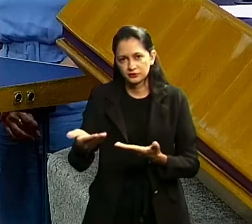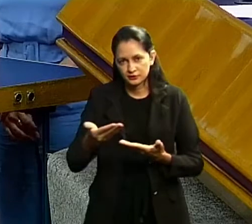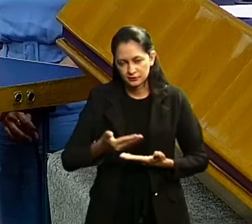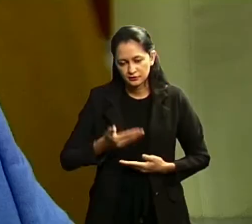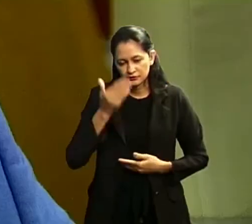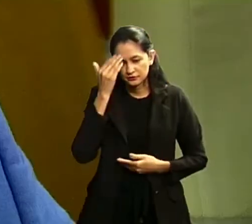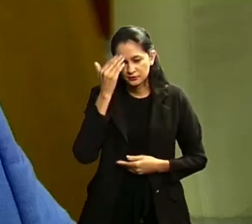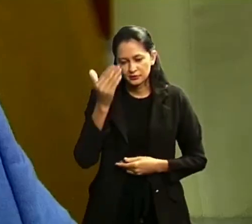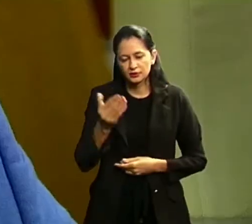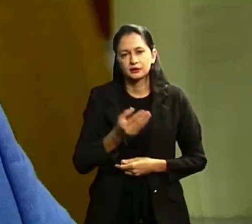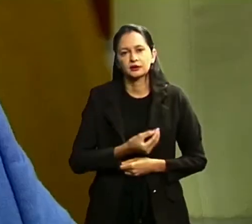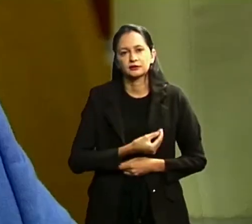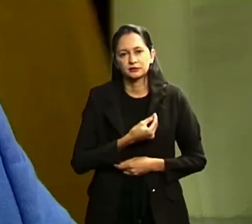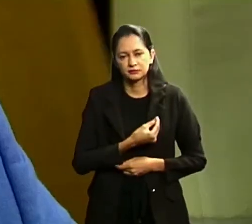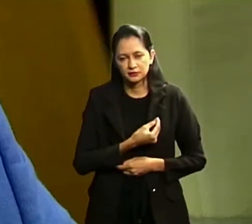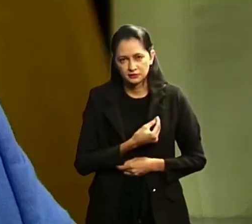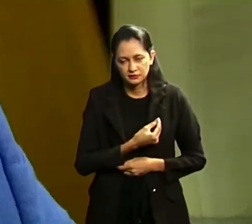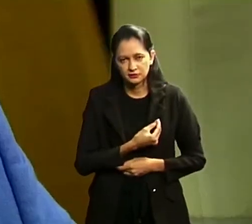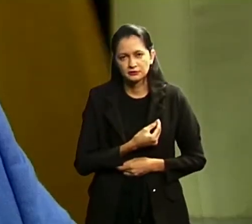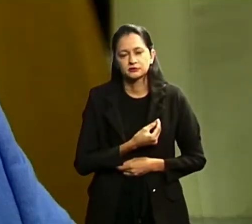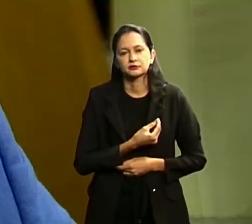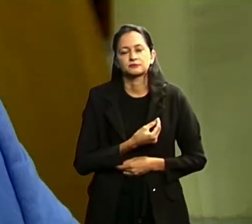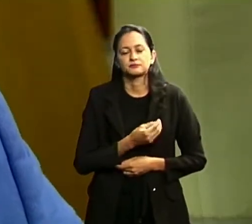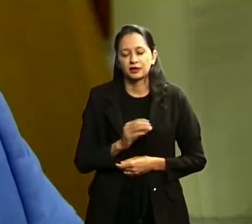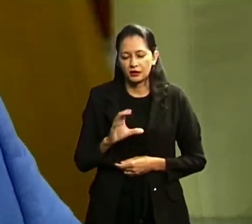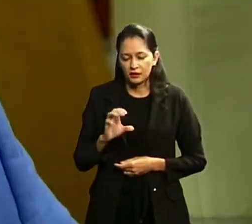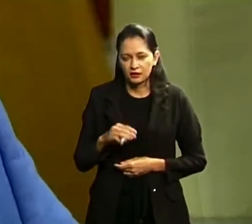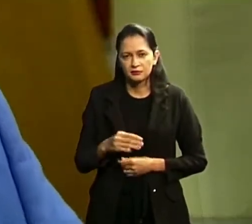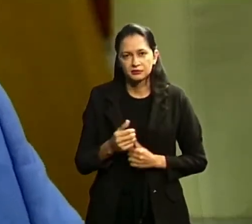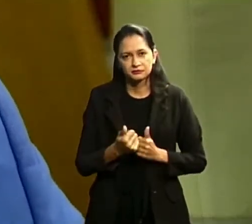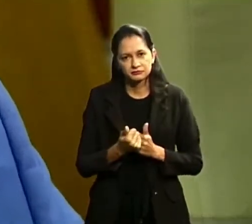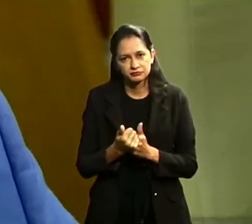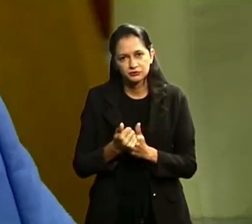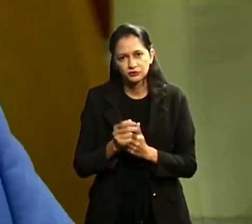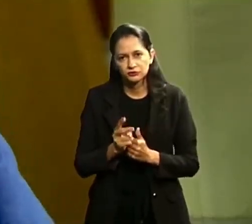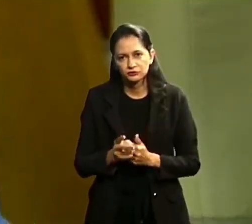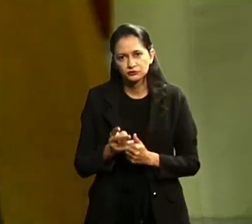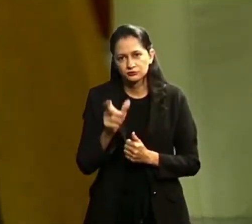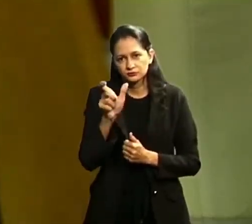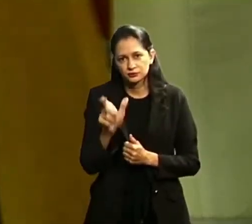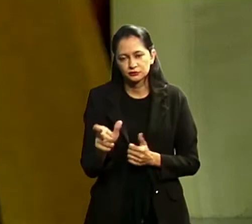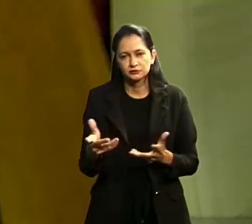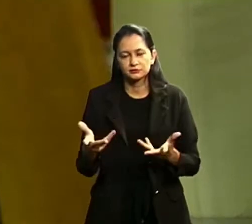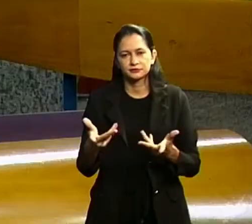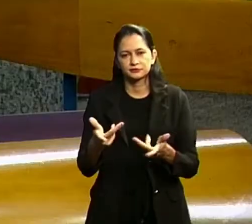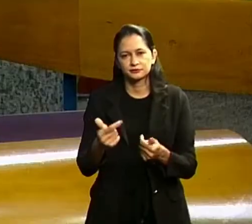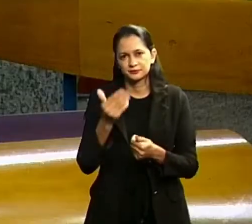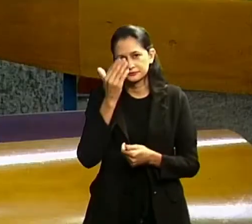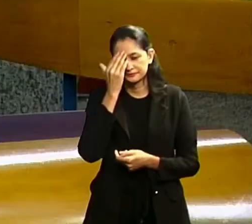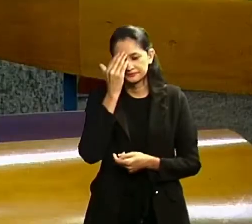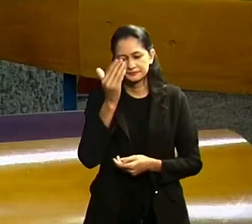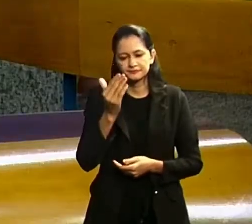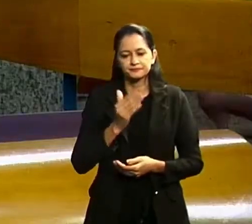sua presença aqui. Conte conosco, continue sendo essa pessoa maravilhosa que a senhora é. Muito obrigado.